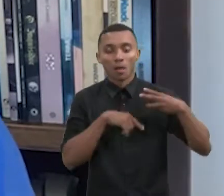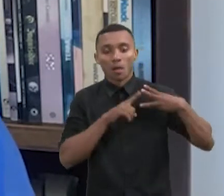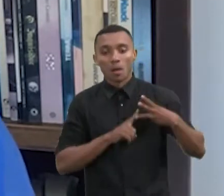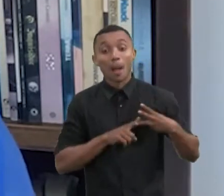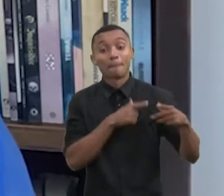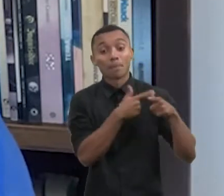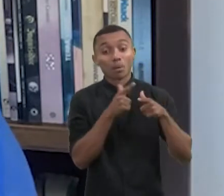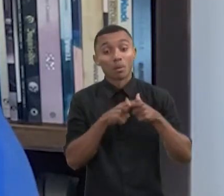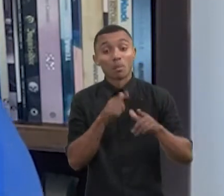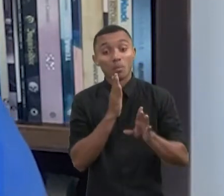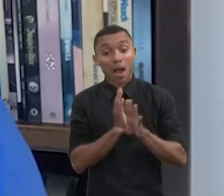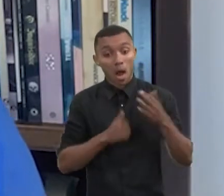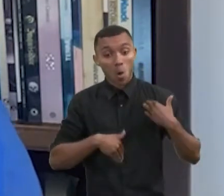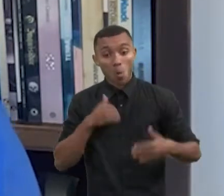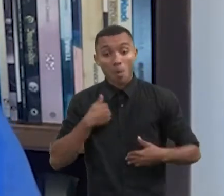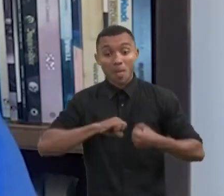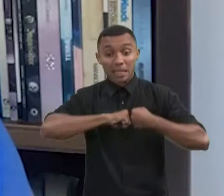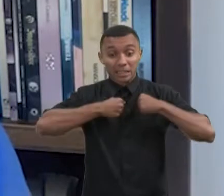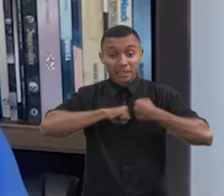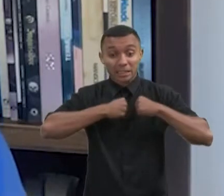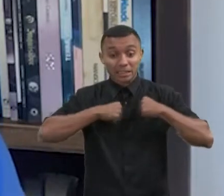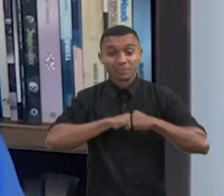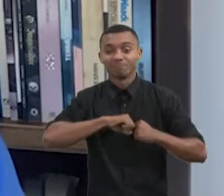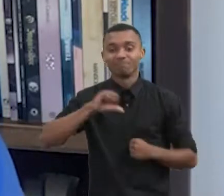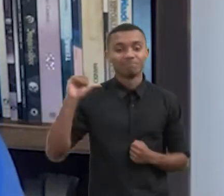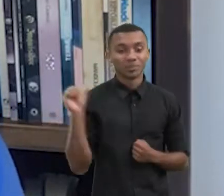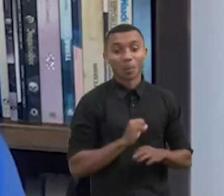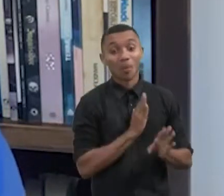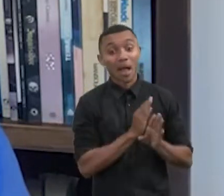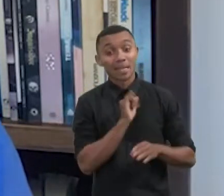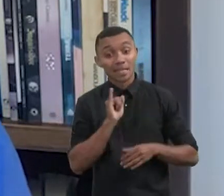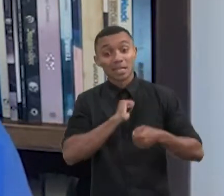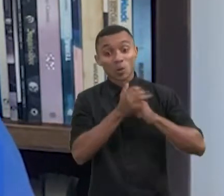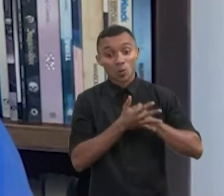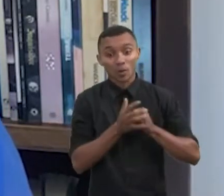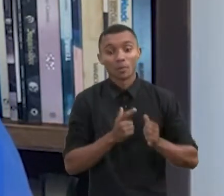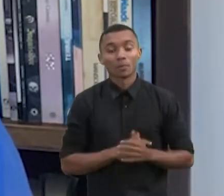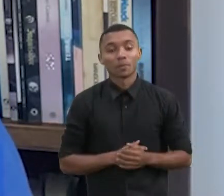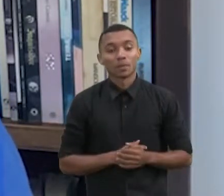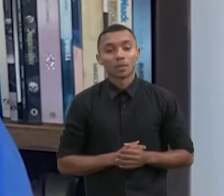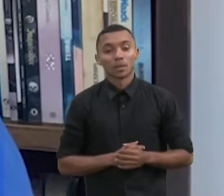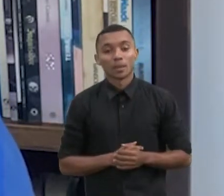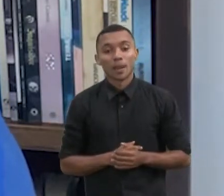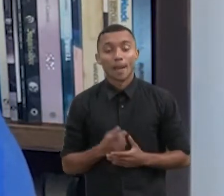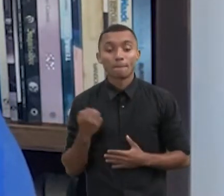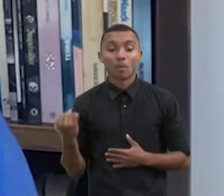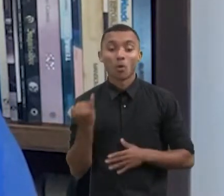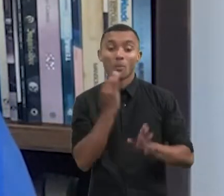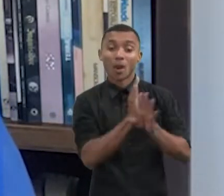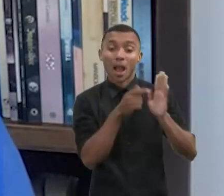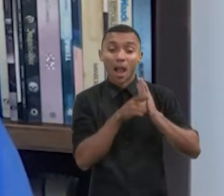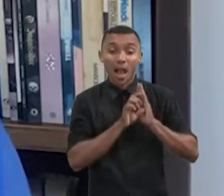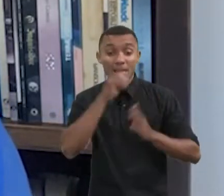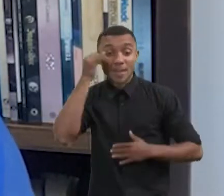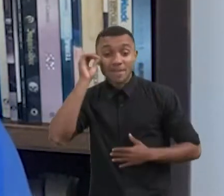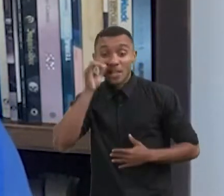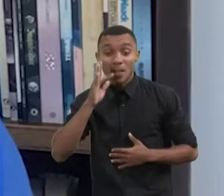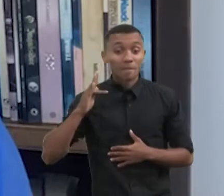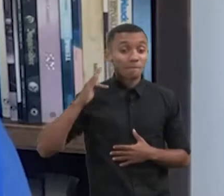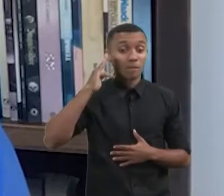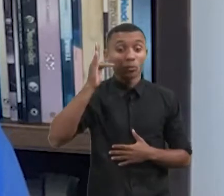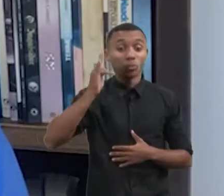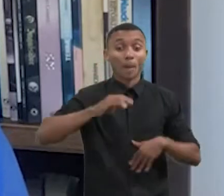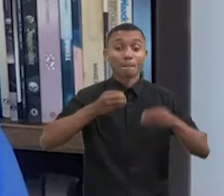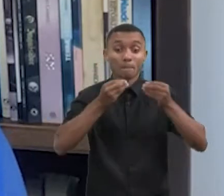problemas vasculares tendem a piorar com a presença do coronavírus. Por isso é muito importante, para evitar o risco de complicação,